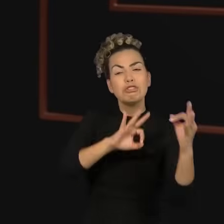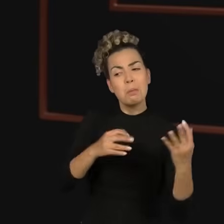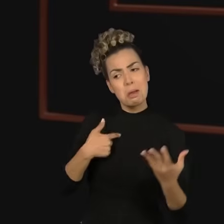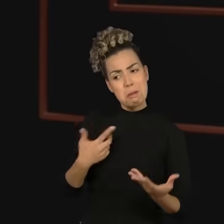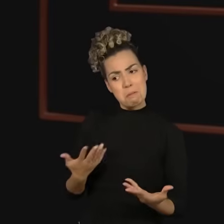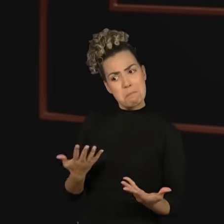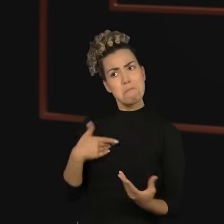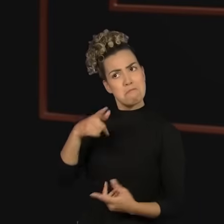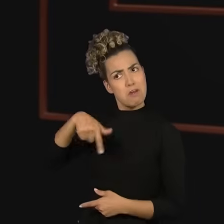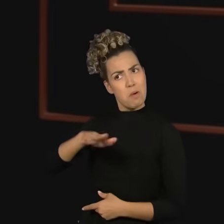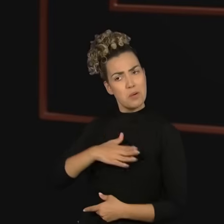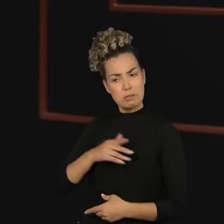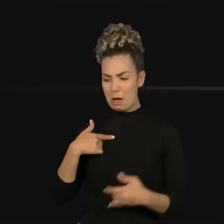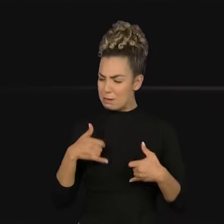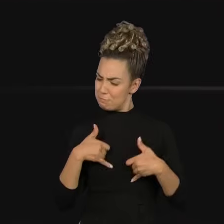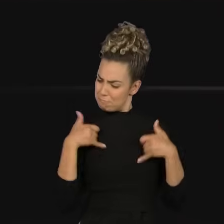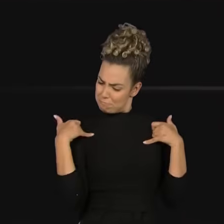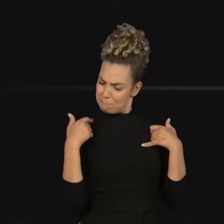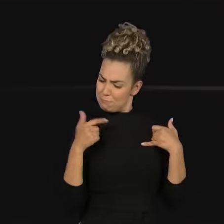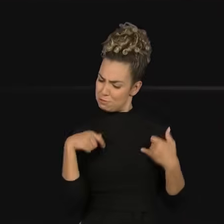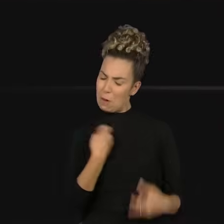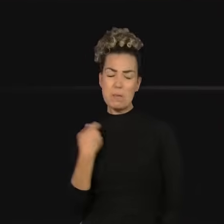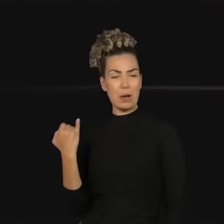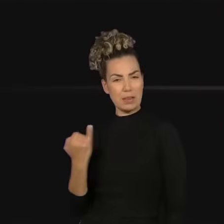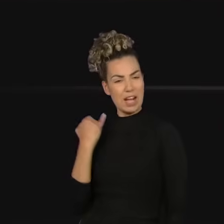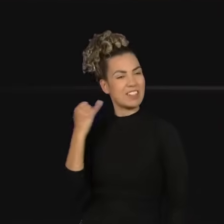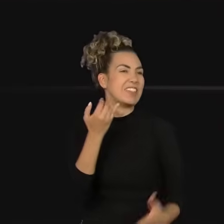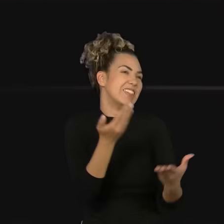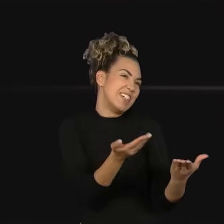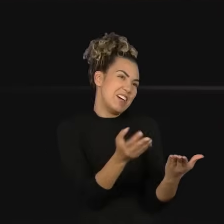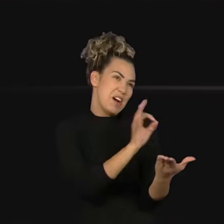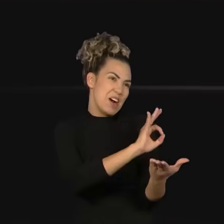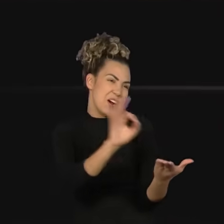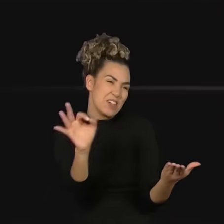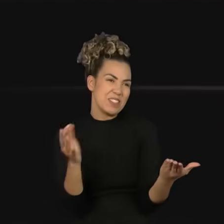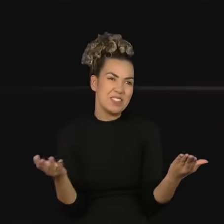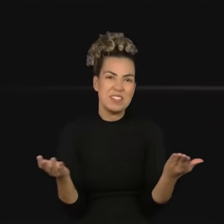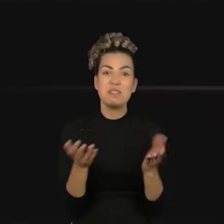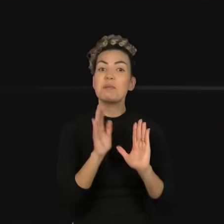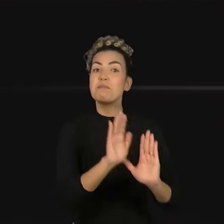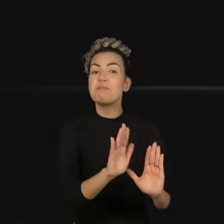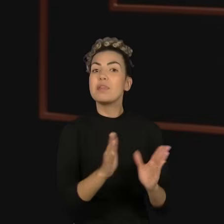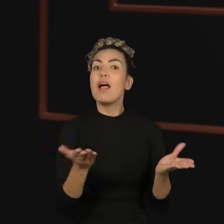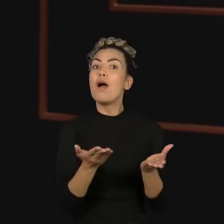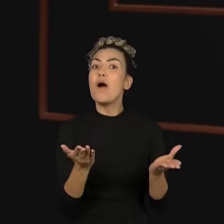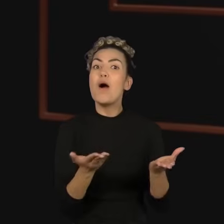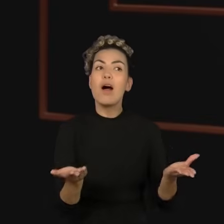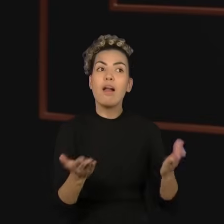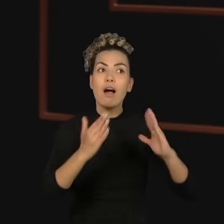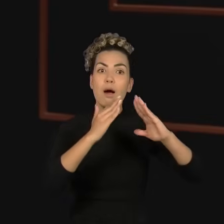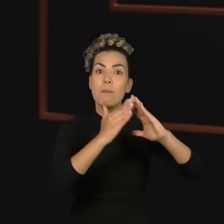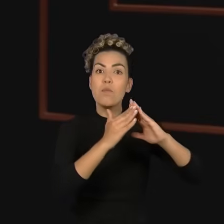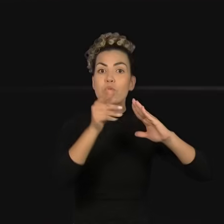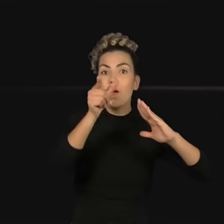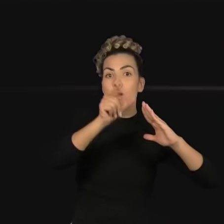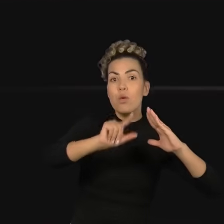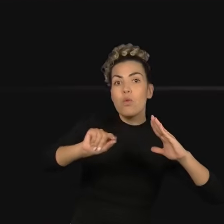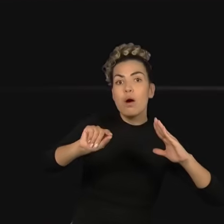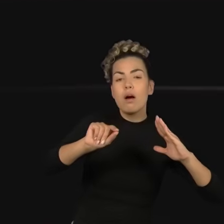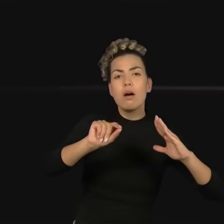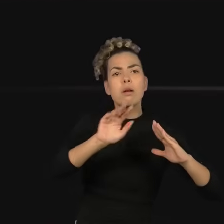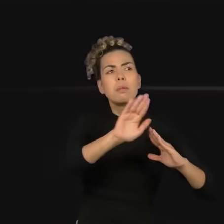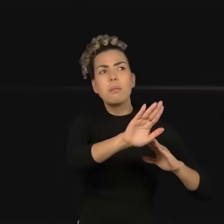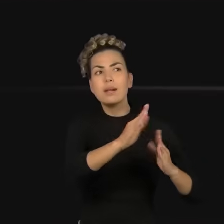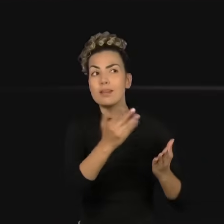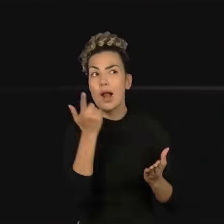importante. Que ótimo. Bom, muito bem. Agora, hora da gente falar sobre a nova série do Mundo da Lua, né? Mas antes, olha só o quadro